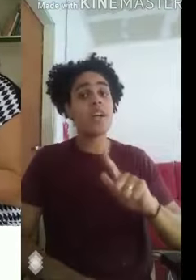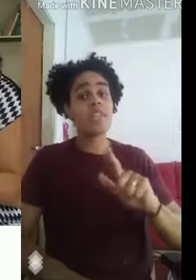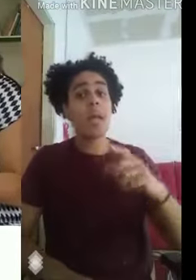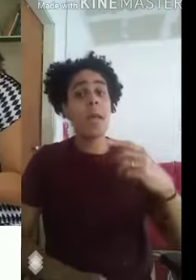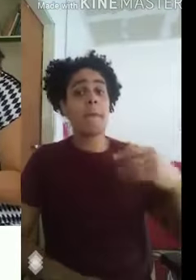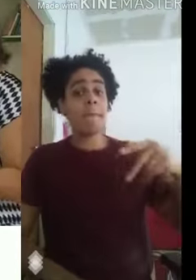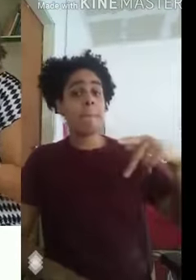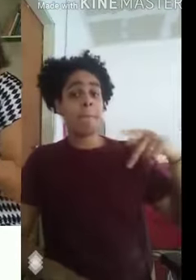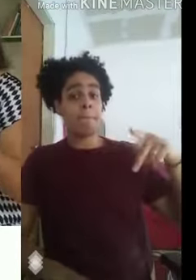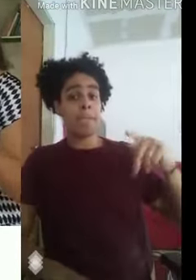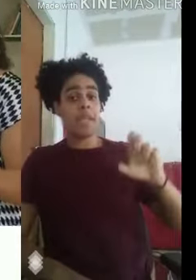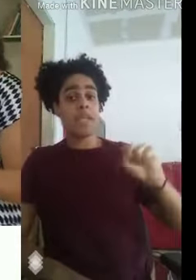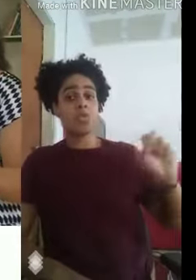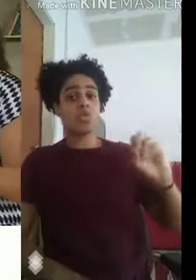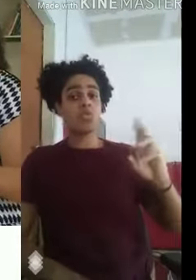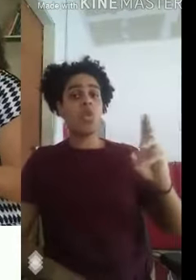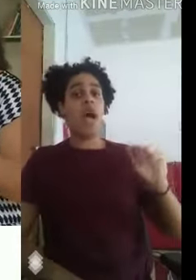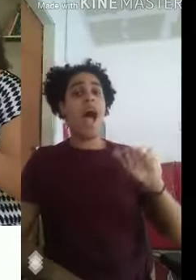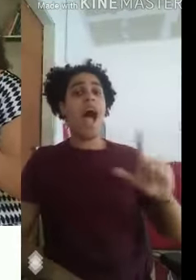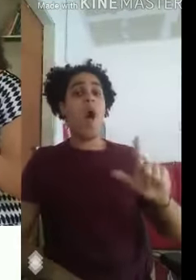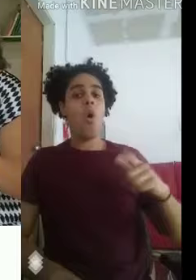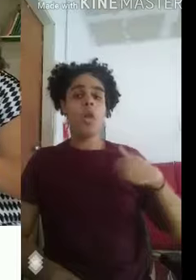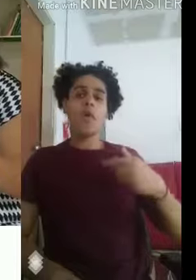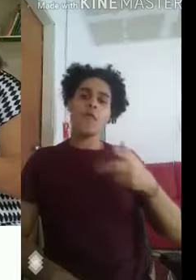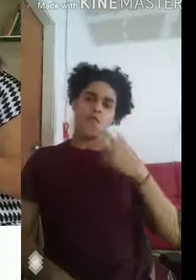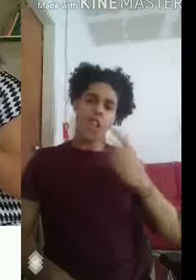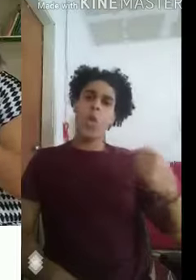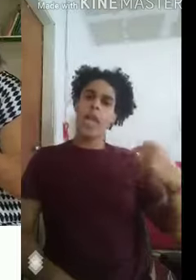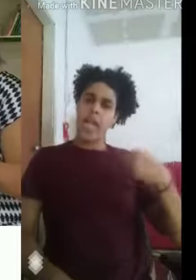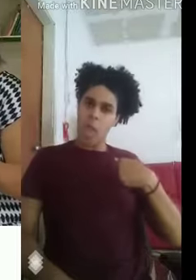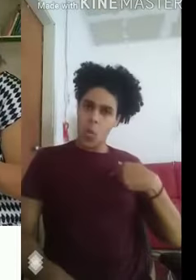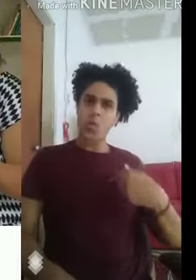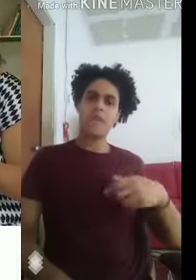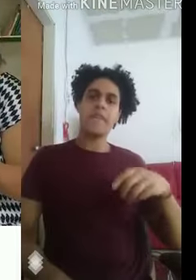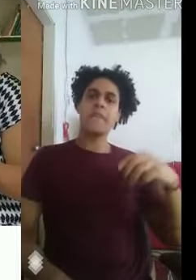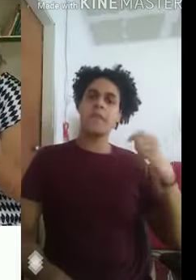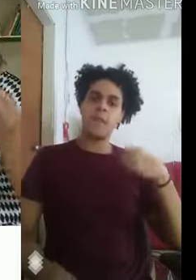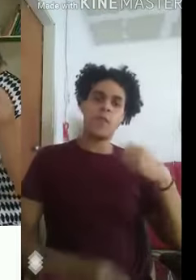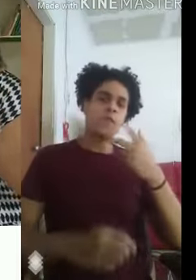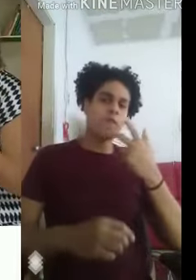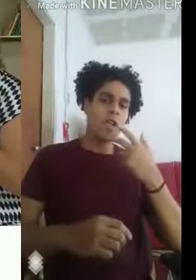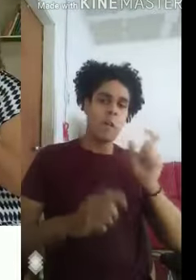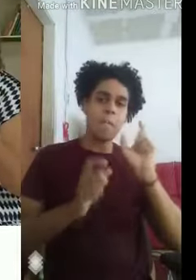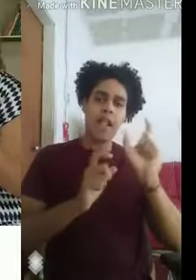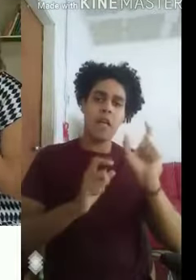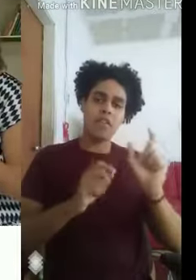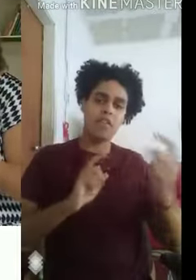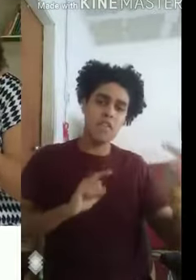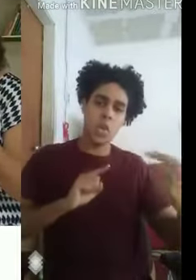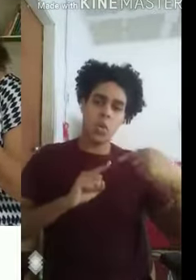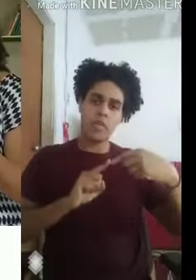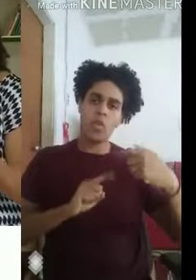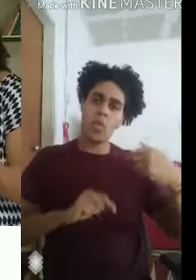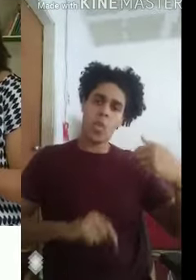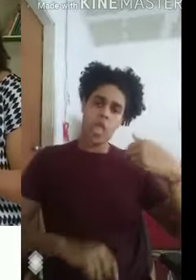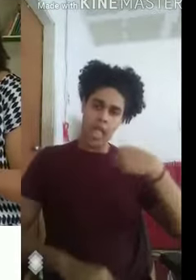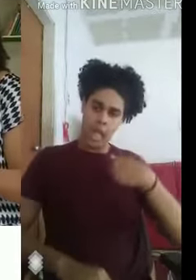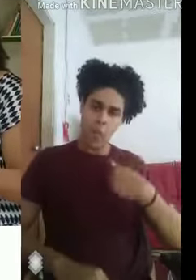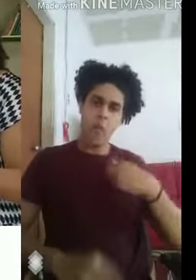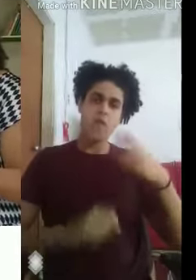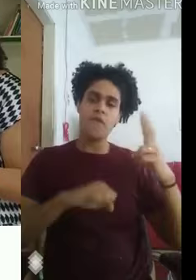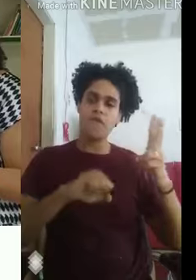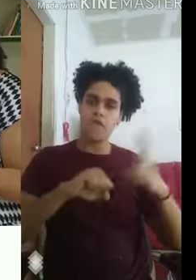Por quê? O tempo todo eu digo eu uso palavras que combinam com esse eu, verbos, pronomes e